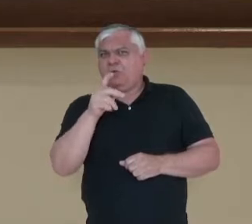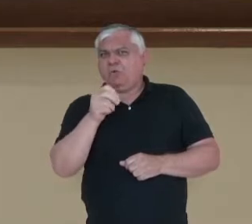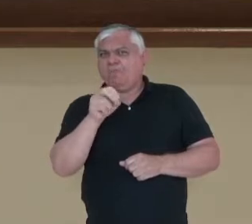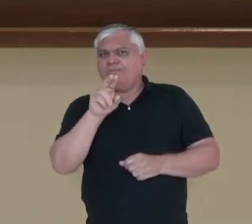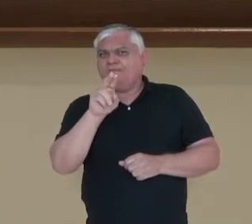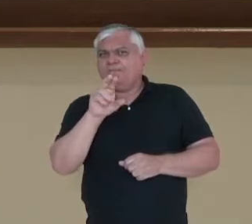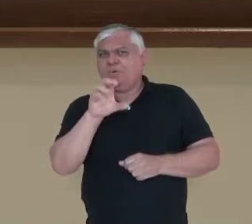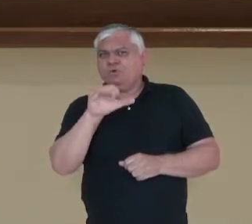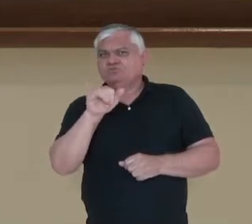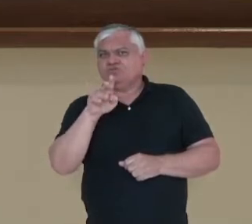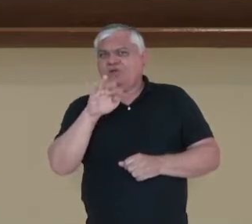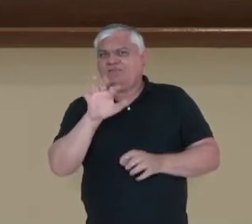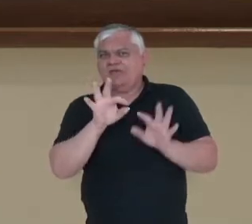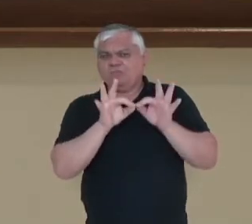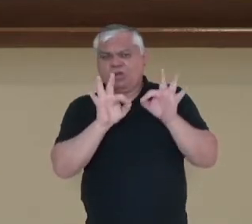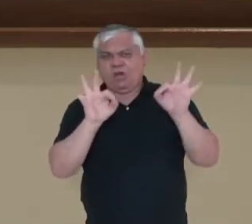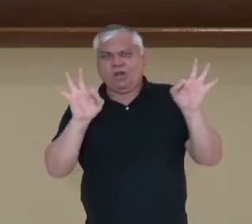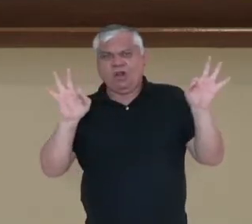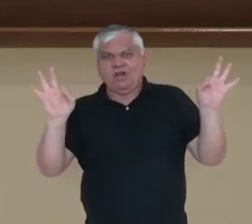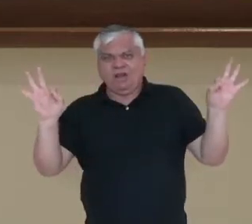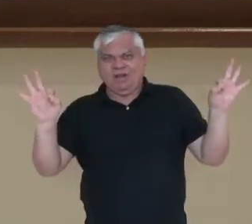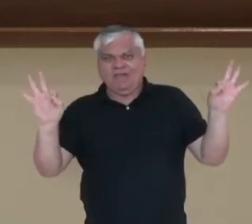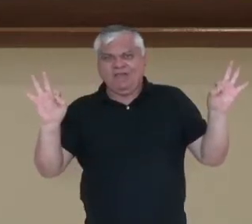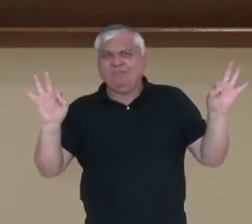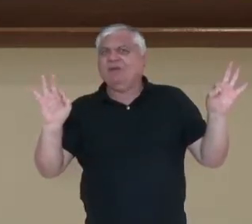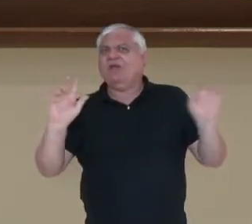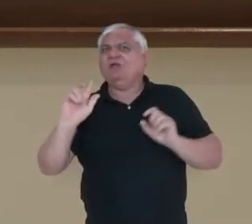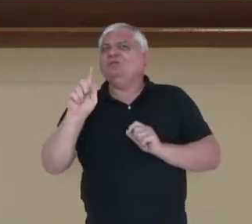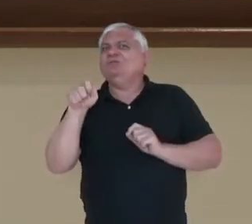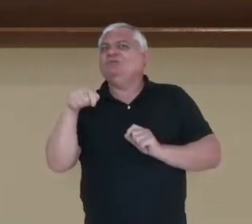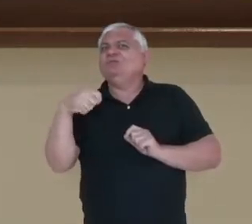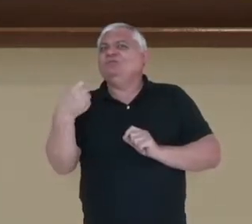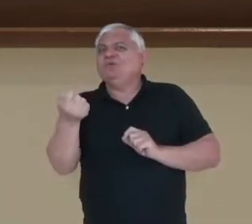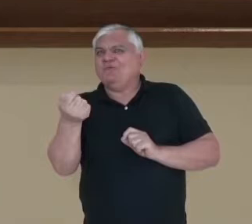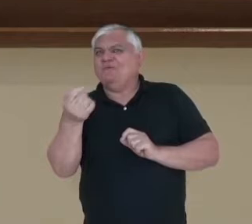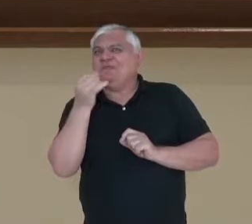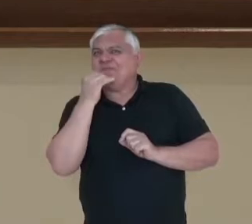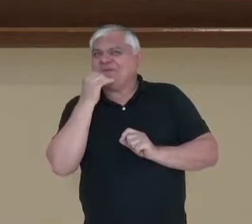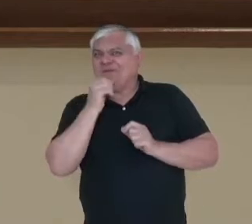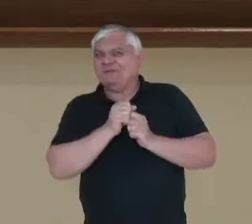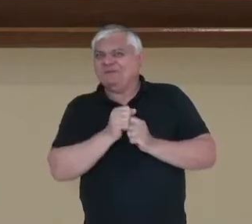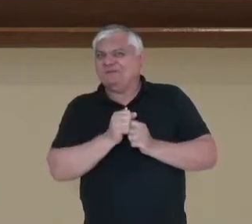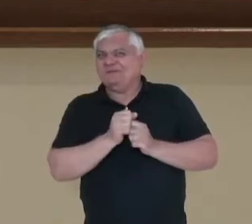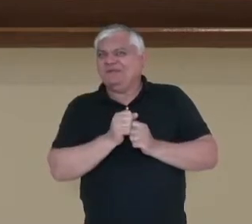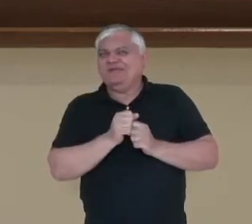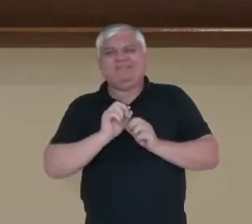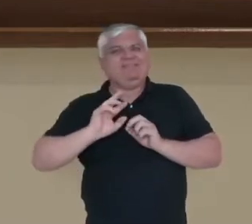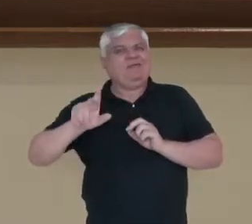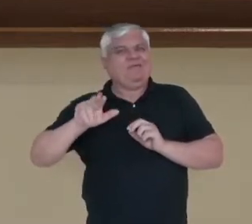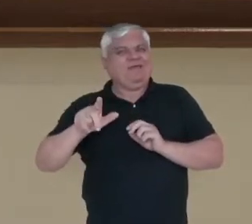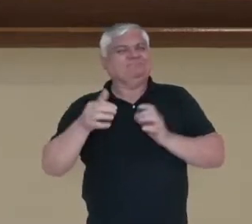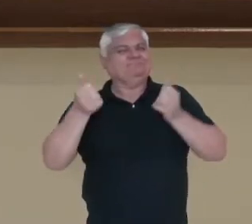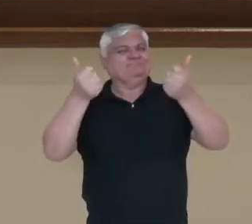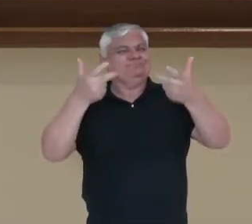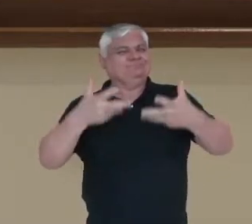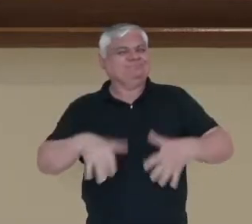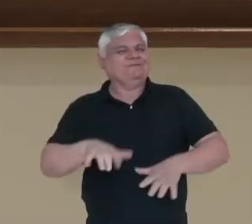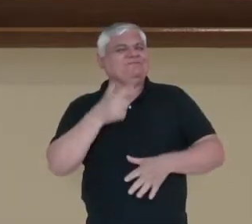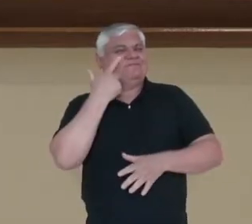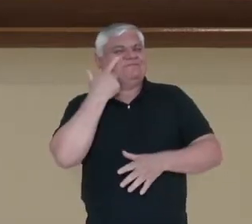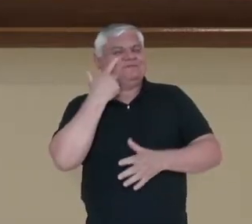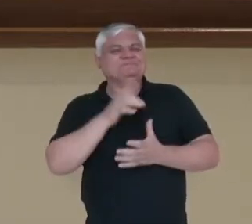grandezas inversamente proporcionais com os números inversamente proporcionais, ok? Vamos